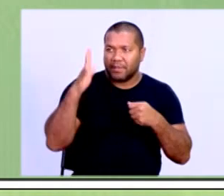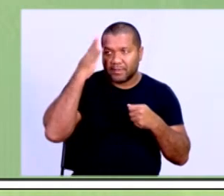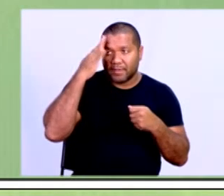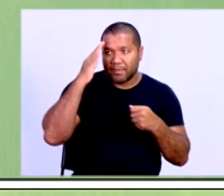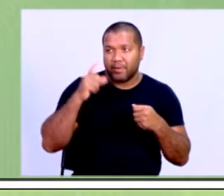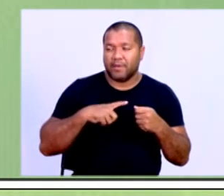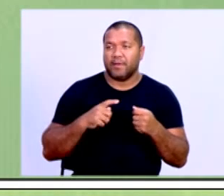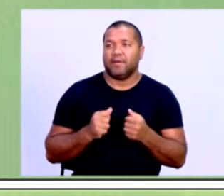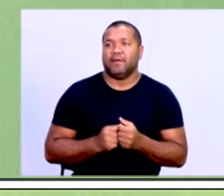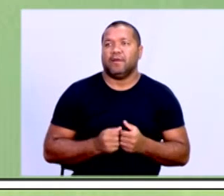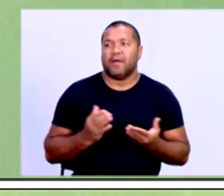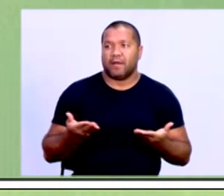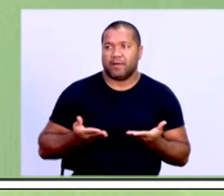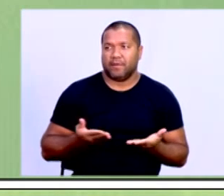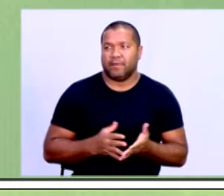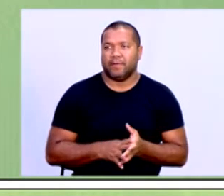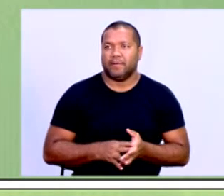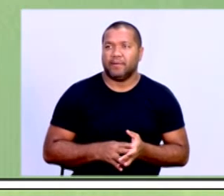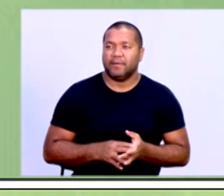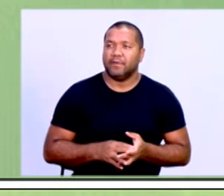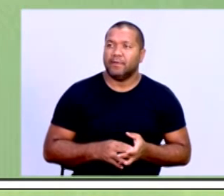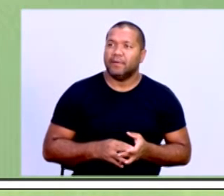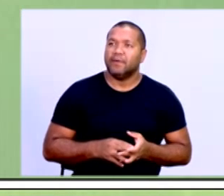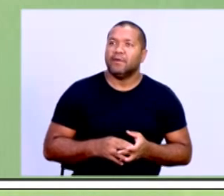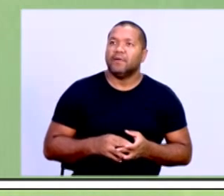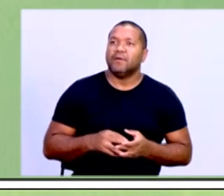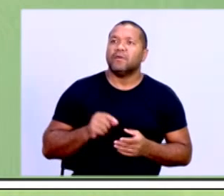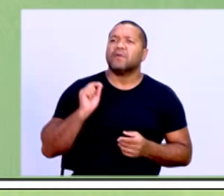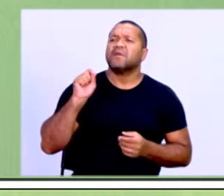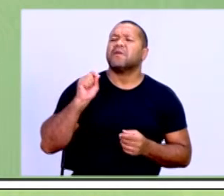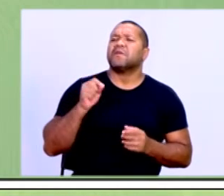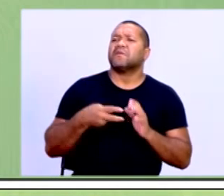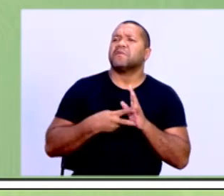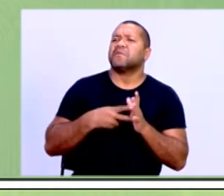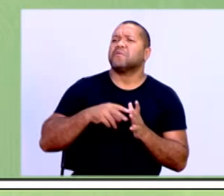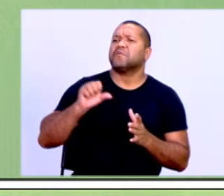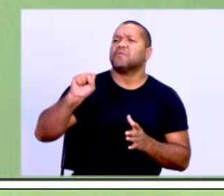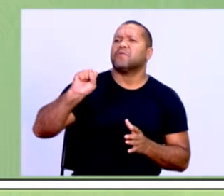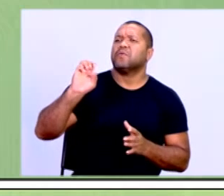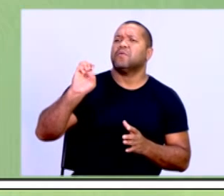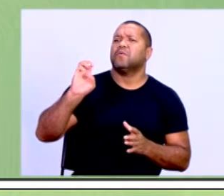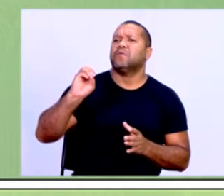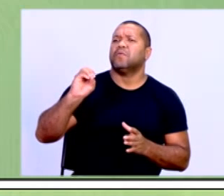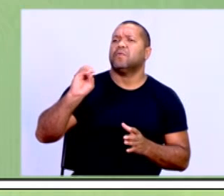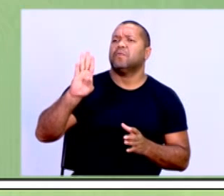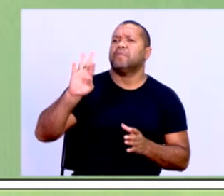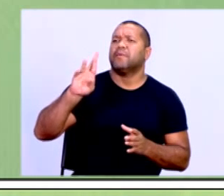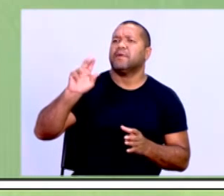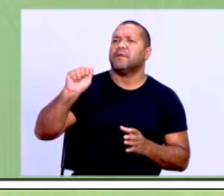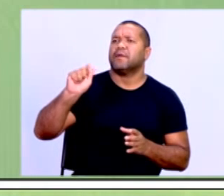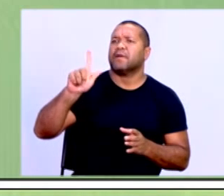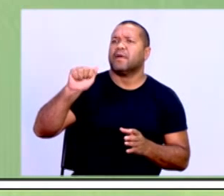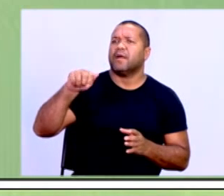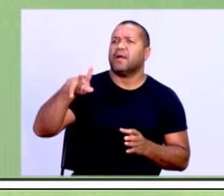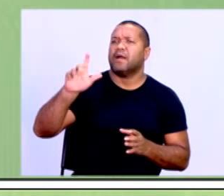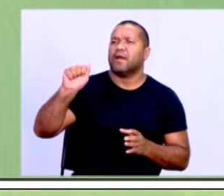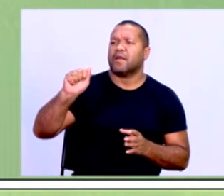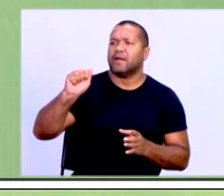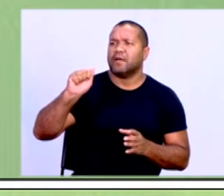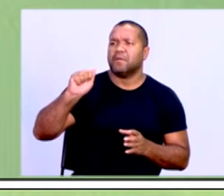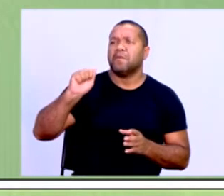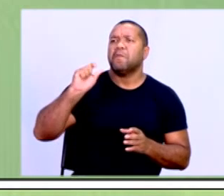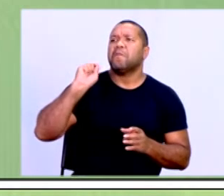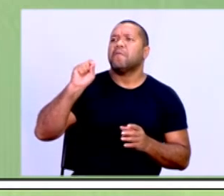mais relevante de todos eles. Então, sobrecarga, ele funciona como? Utiliza dois métodos com o